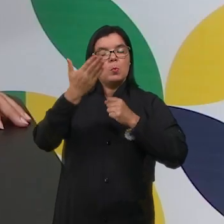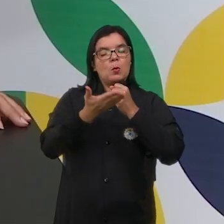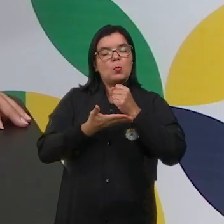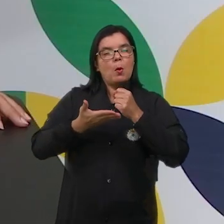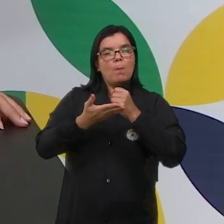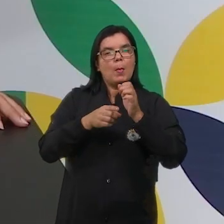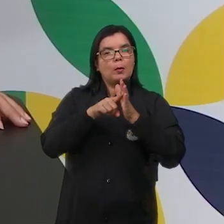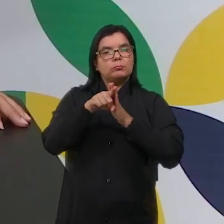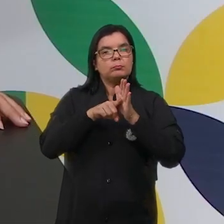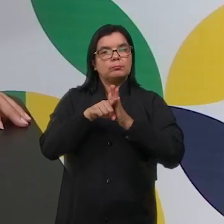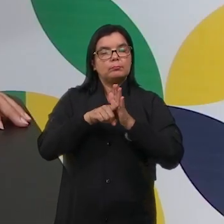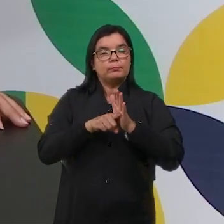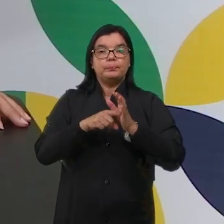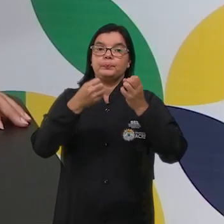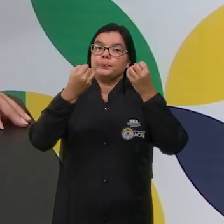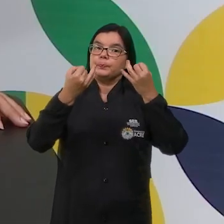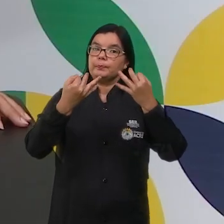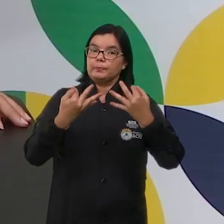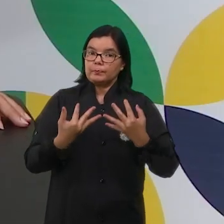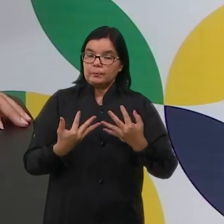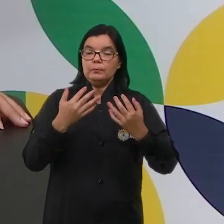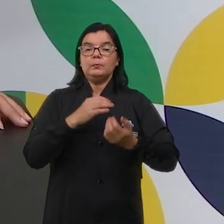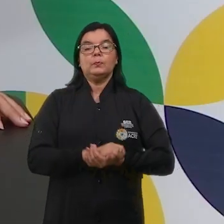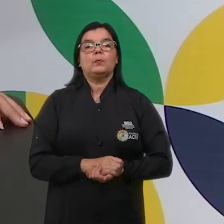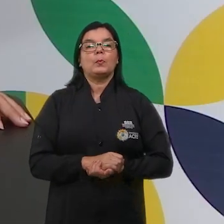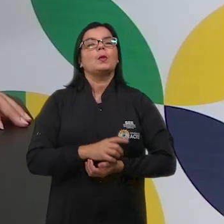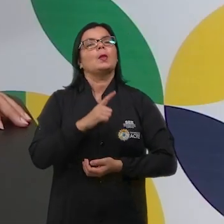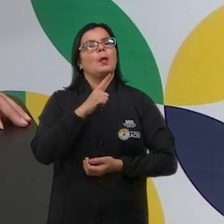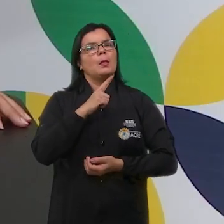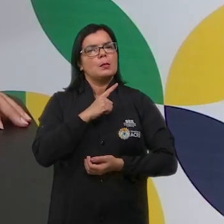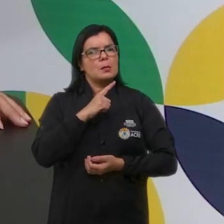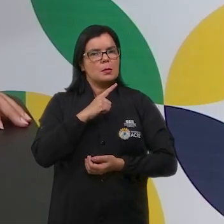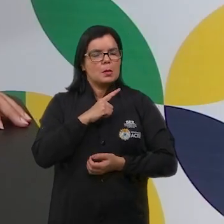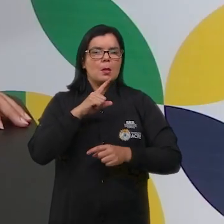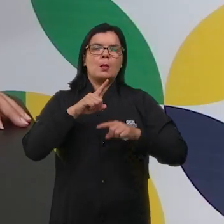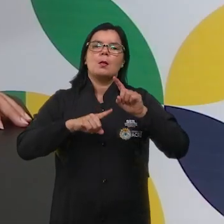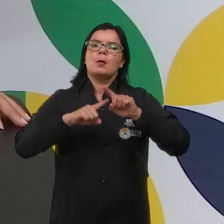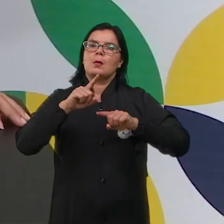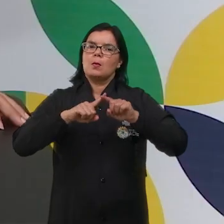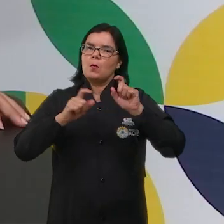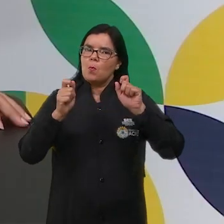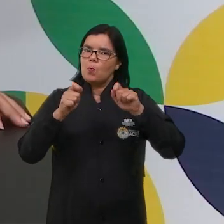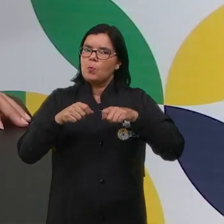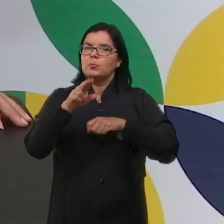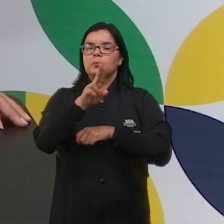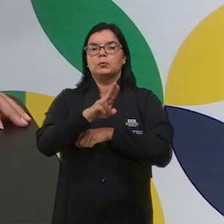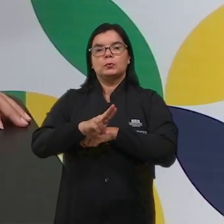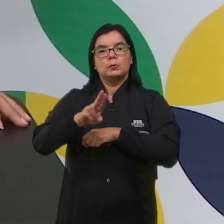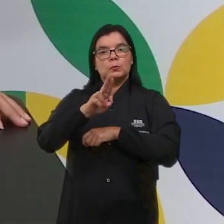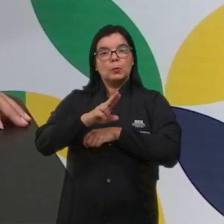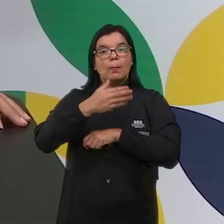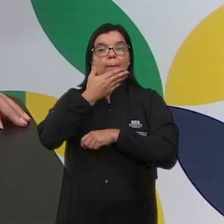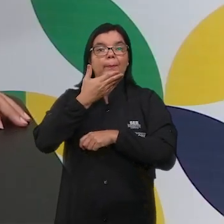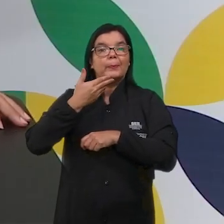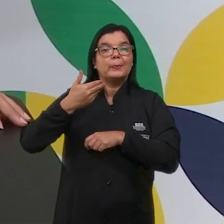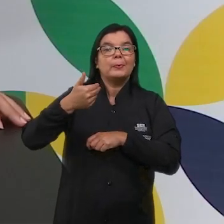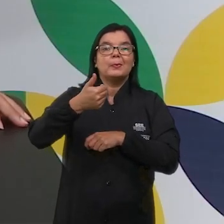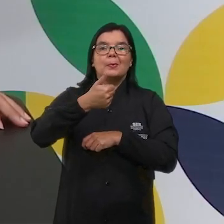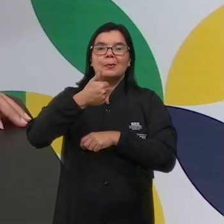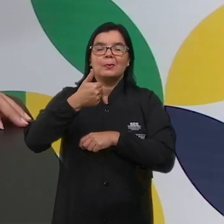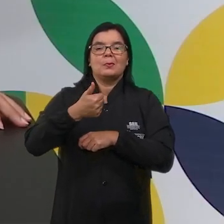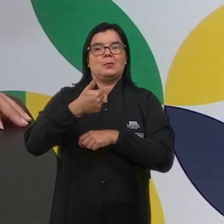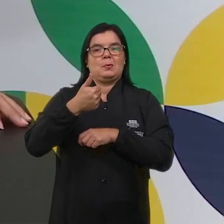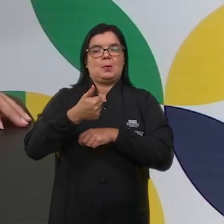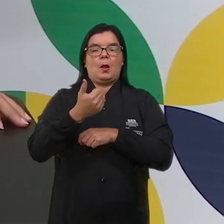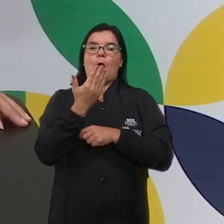científico. Quando eu digo que existem recursos que eu posso utilizar para melhorar,